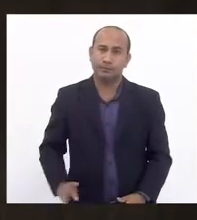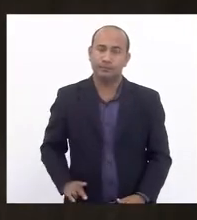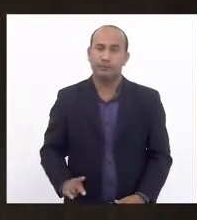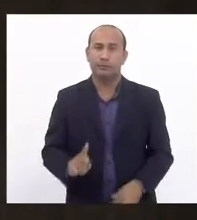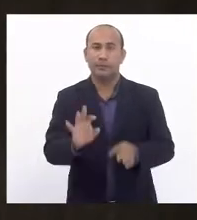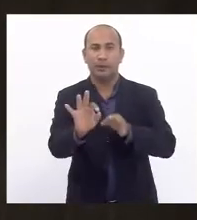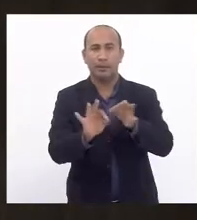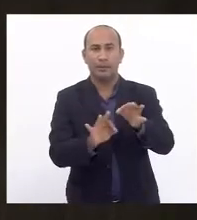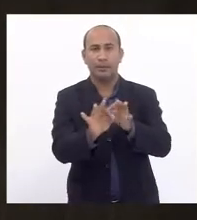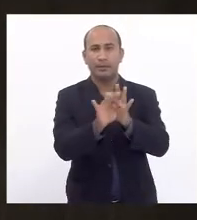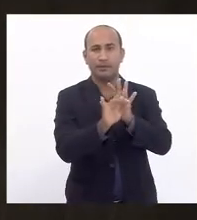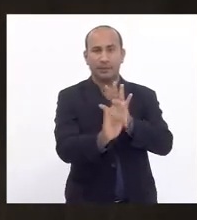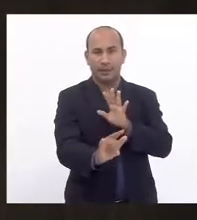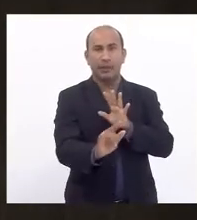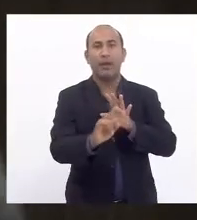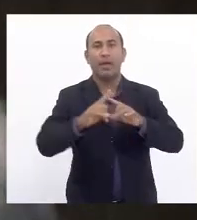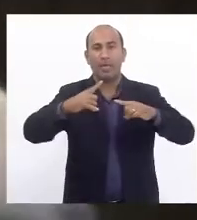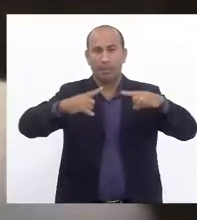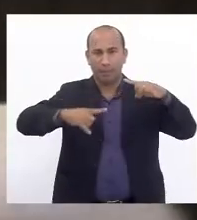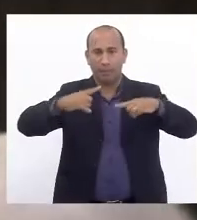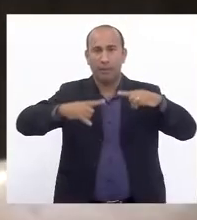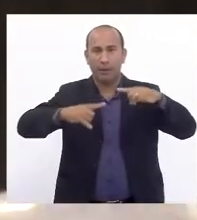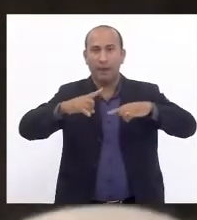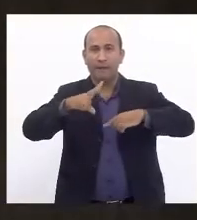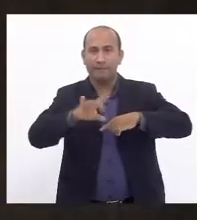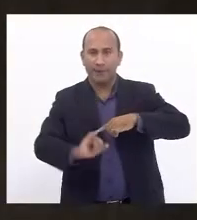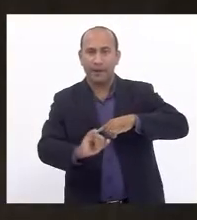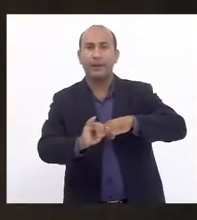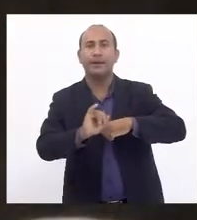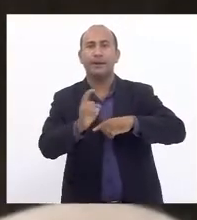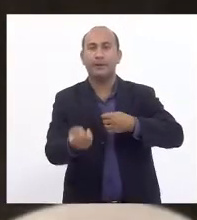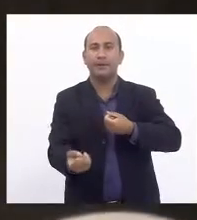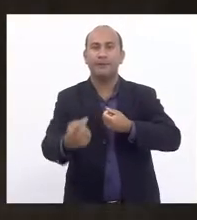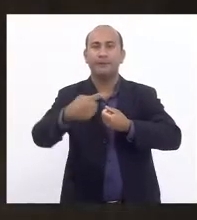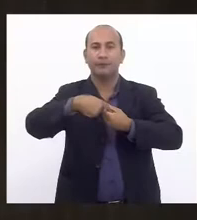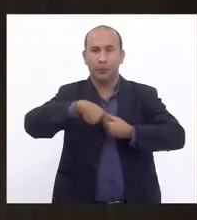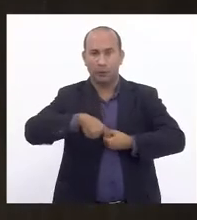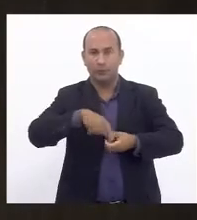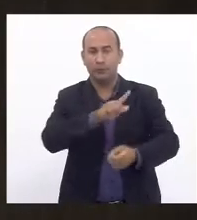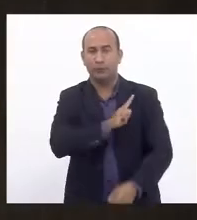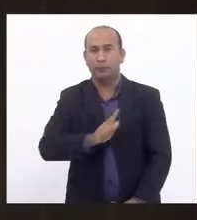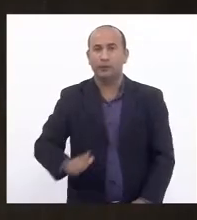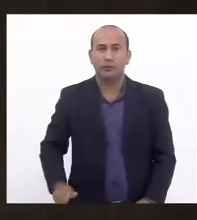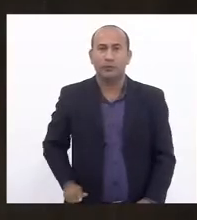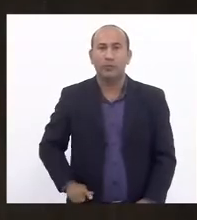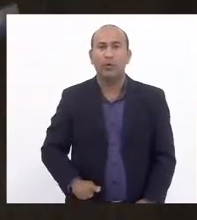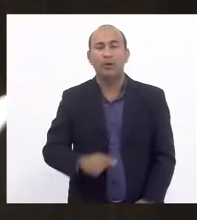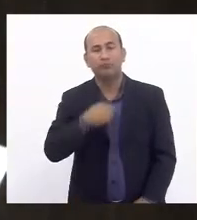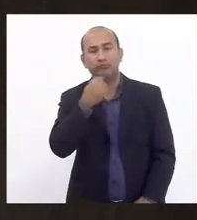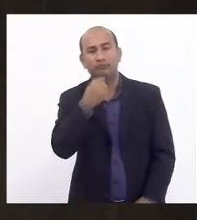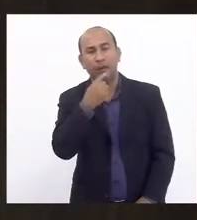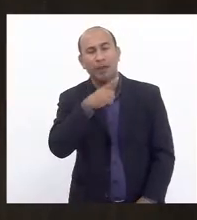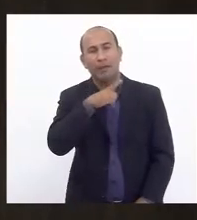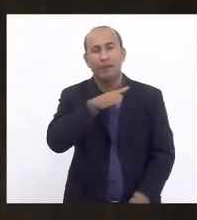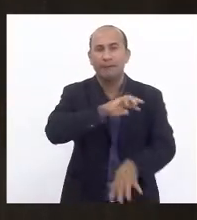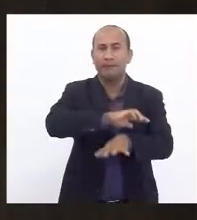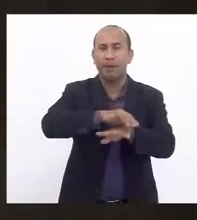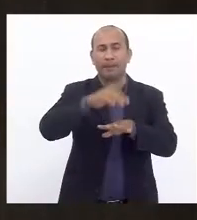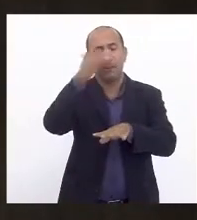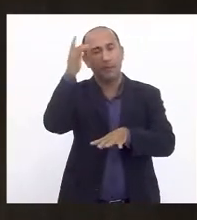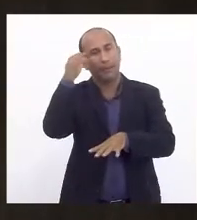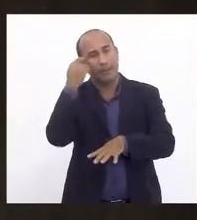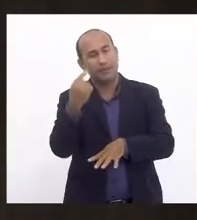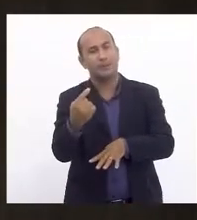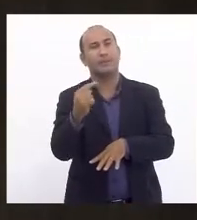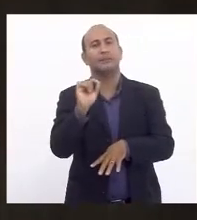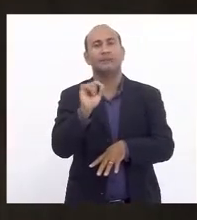o projeto de lei será debatido, vai ser enviado na volta do governador, e na dúvida que muitos ainda estavam questionando se haveria